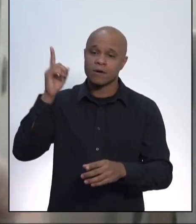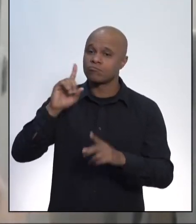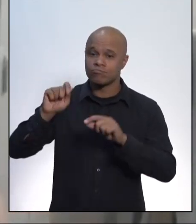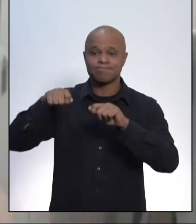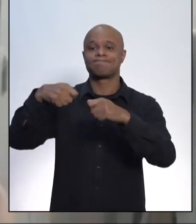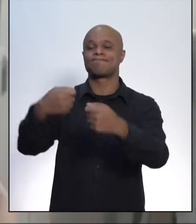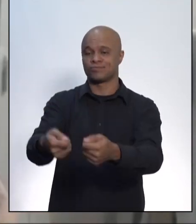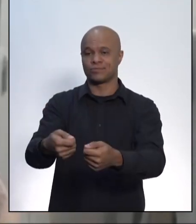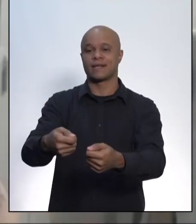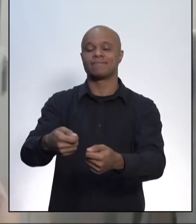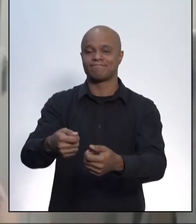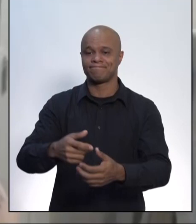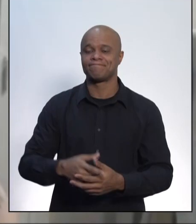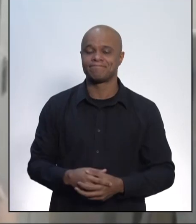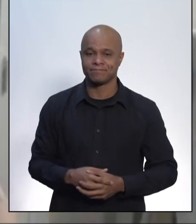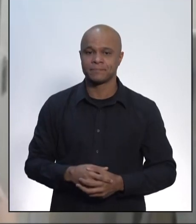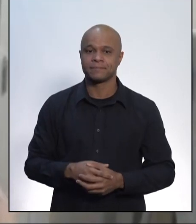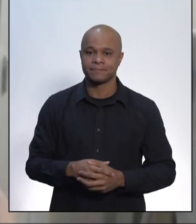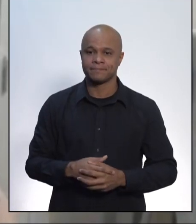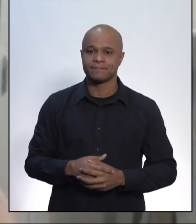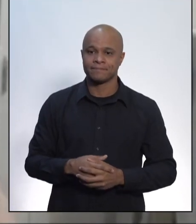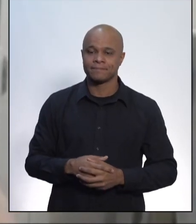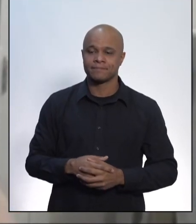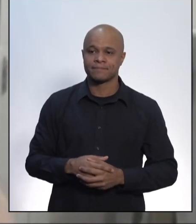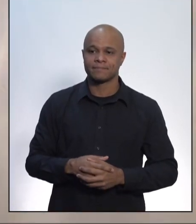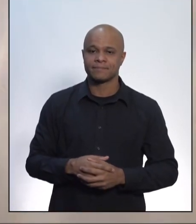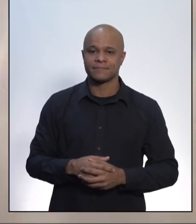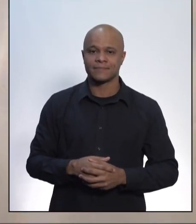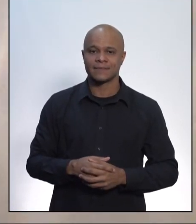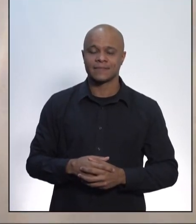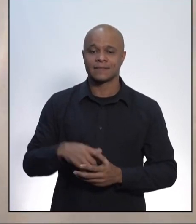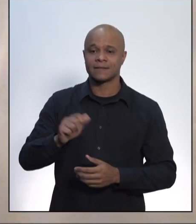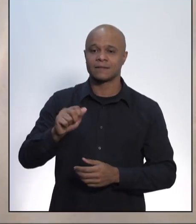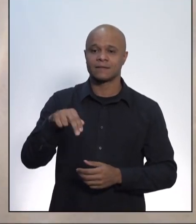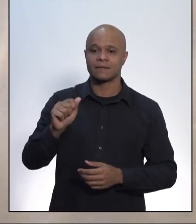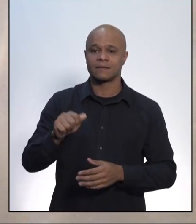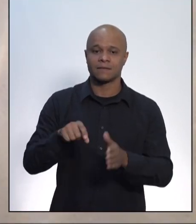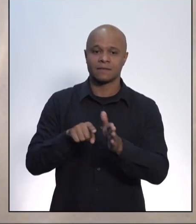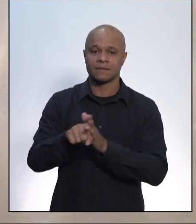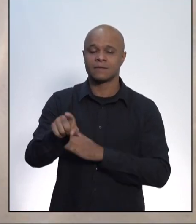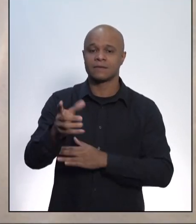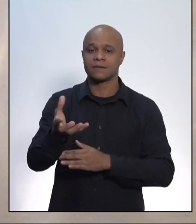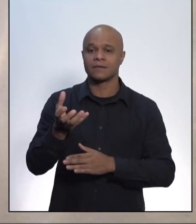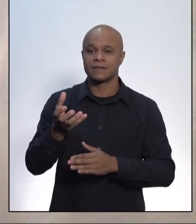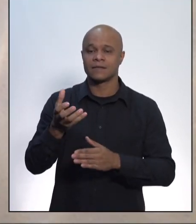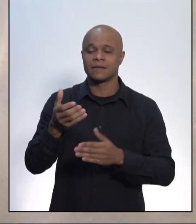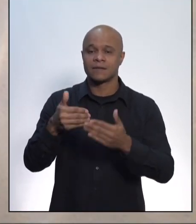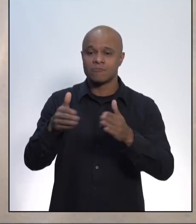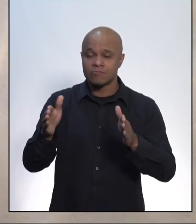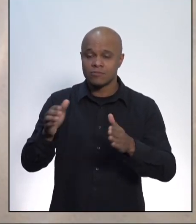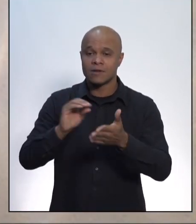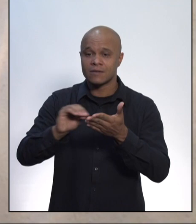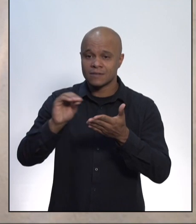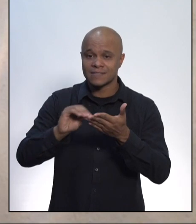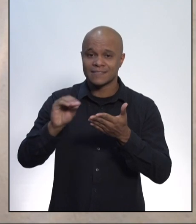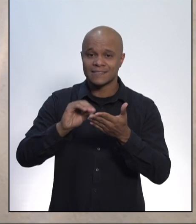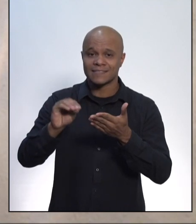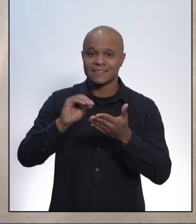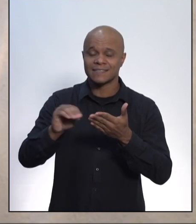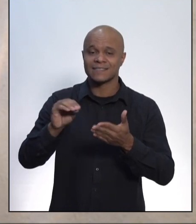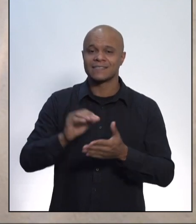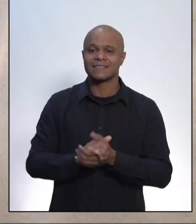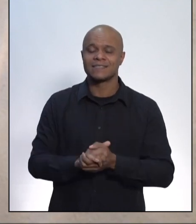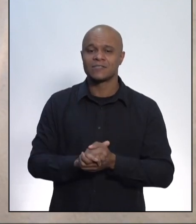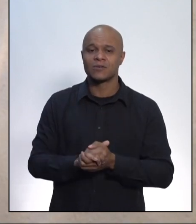possa escalar, né? A Ana está perguntando aqui, quero abrir um escritório. O empreendedorismo